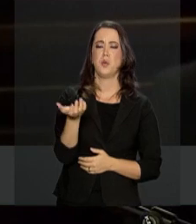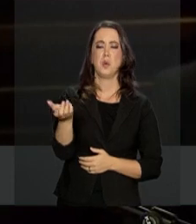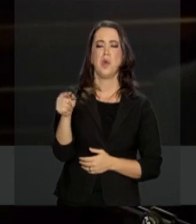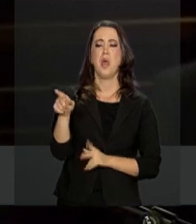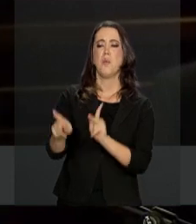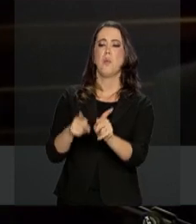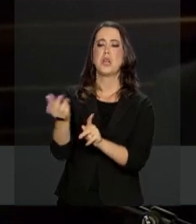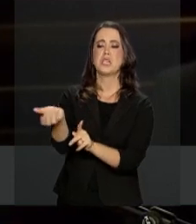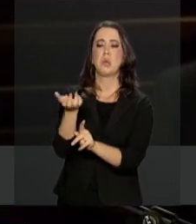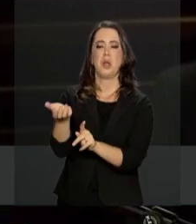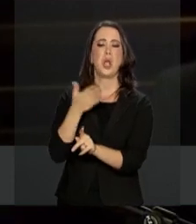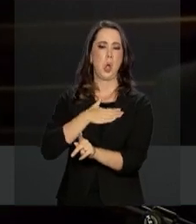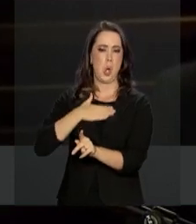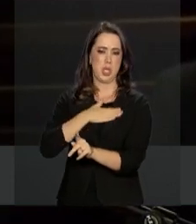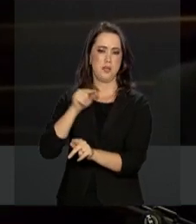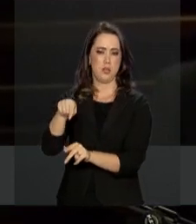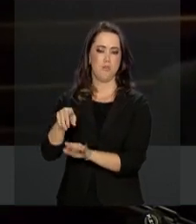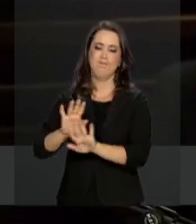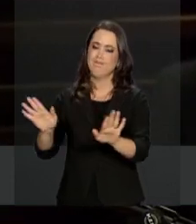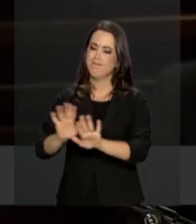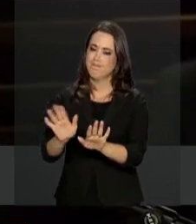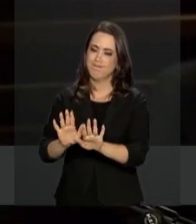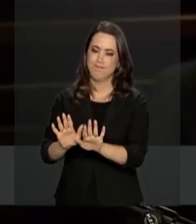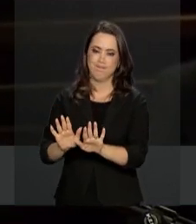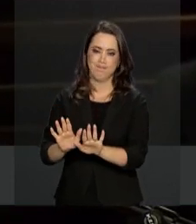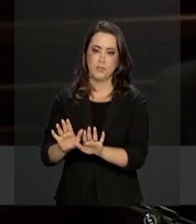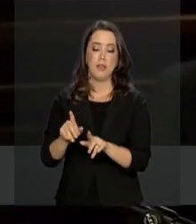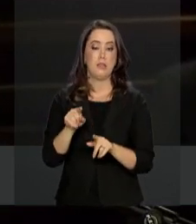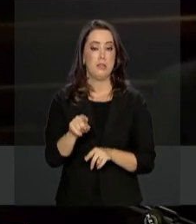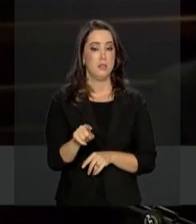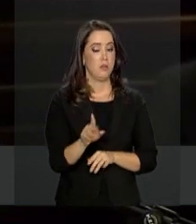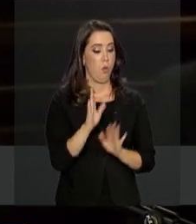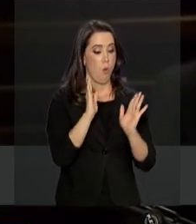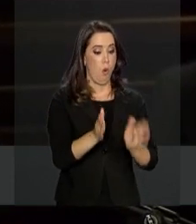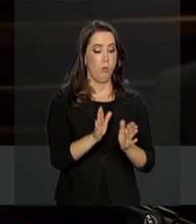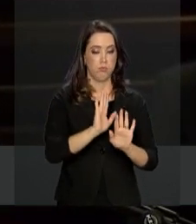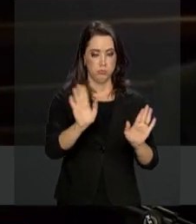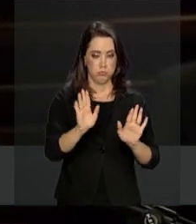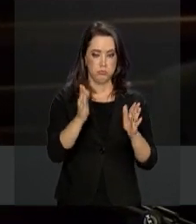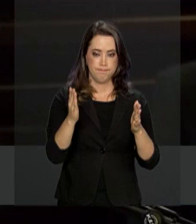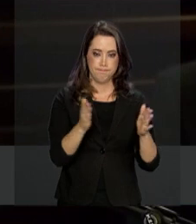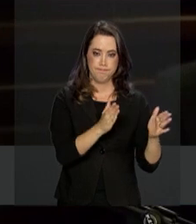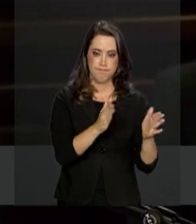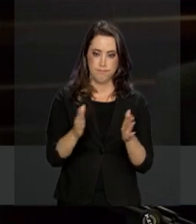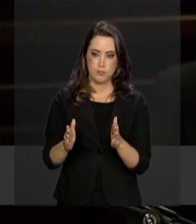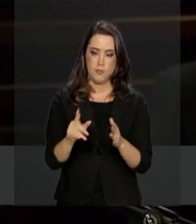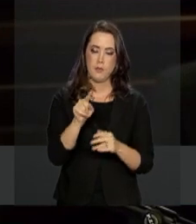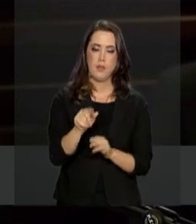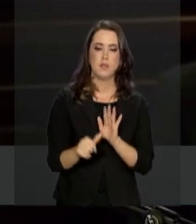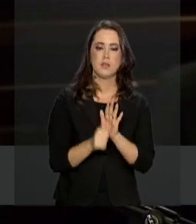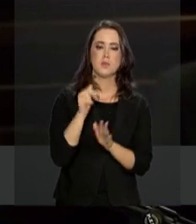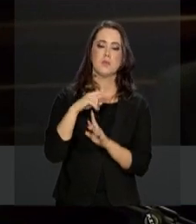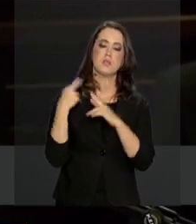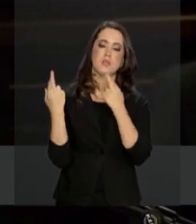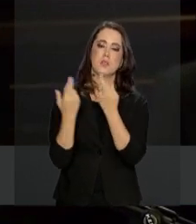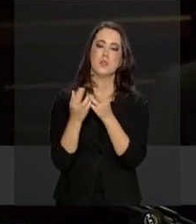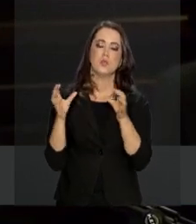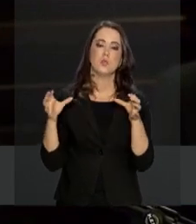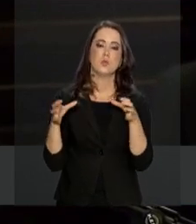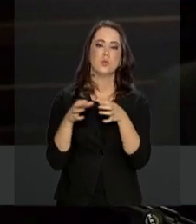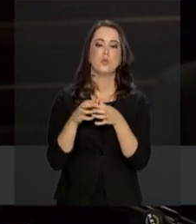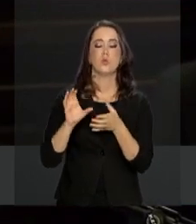aliás faz um corte numa das primeiras em uma das primeiras reuniões do conselho a